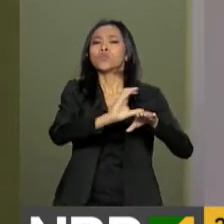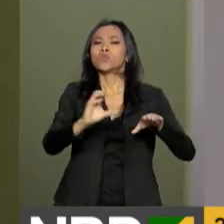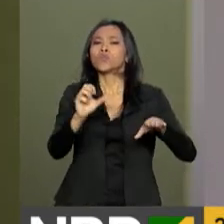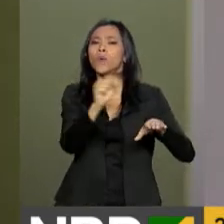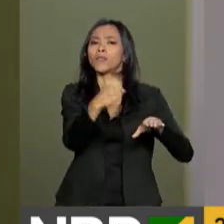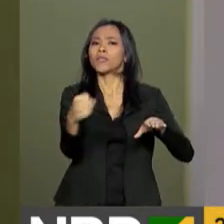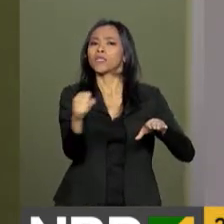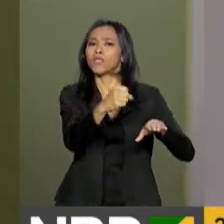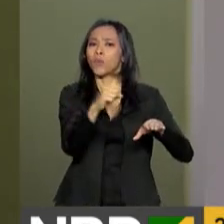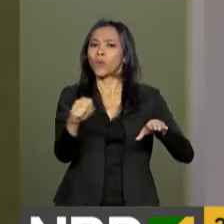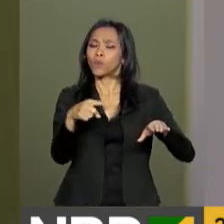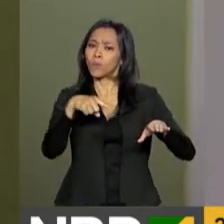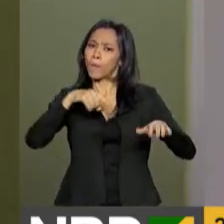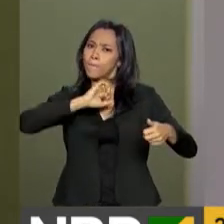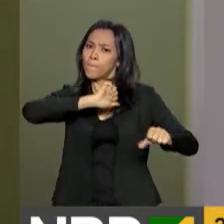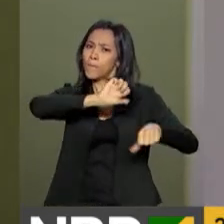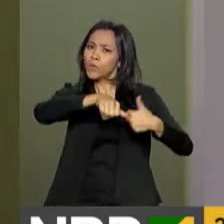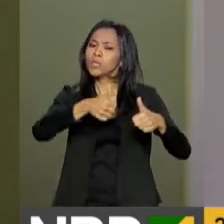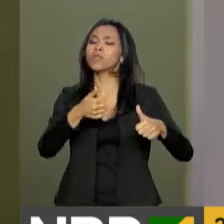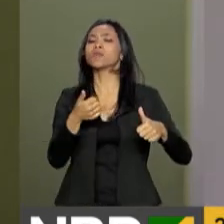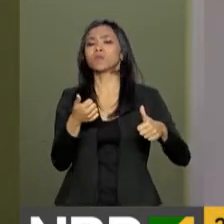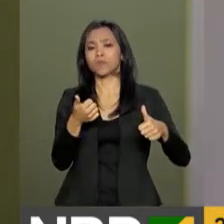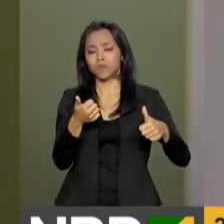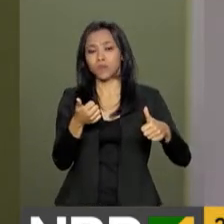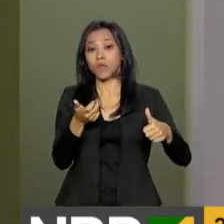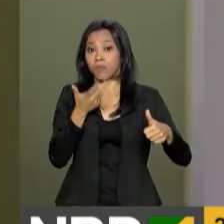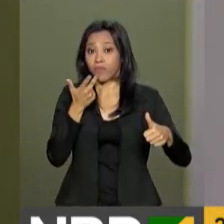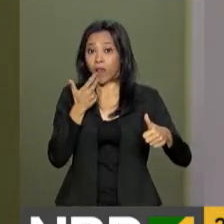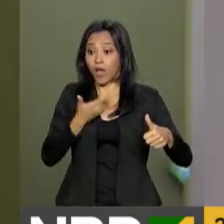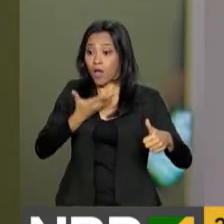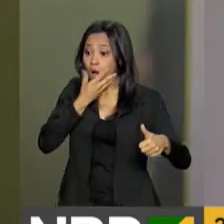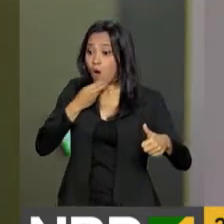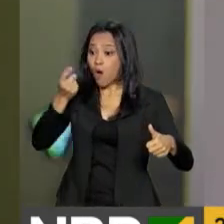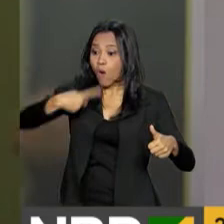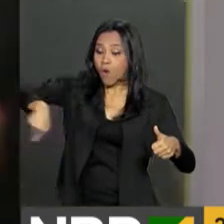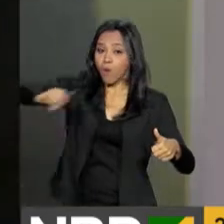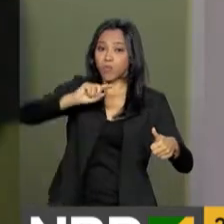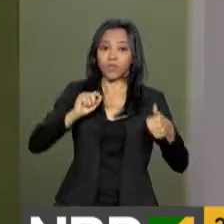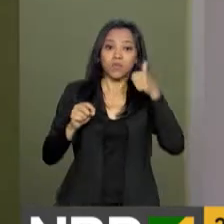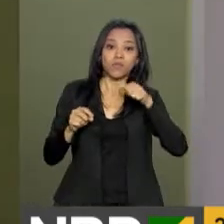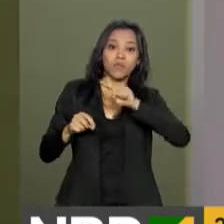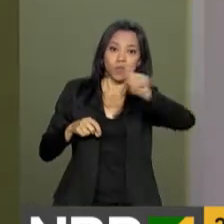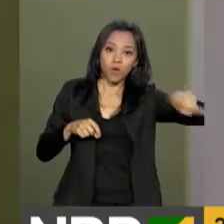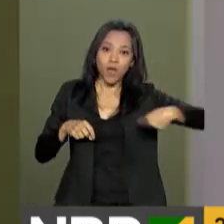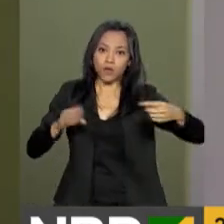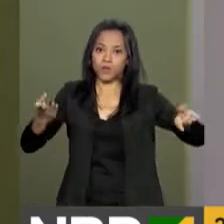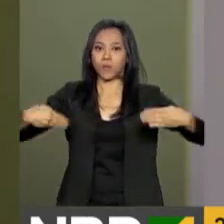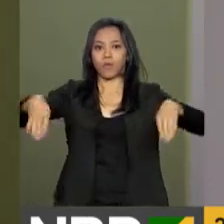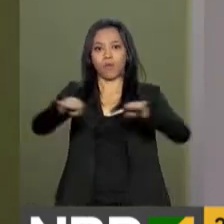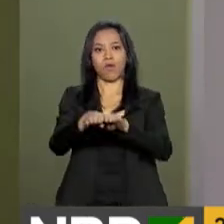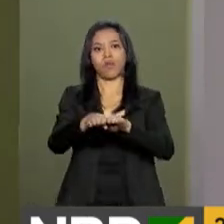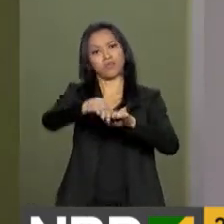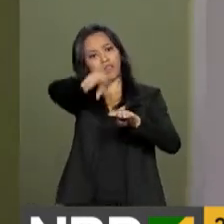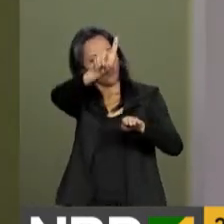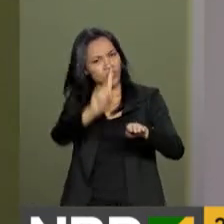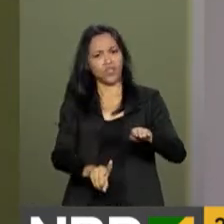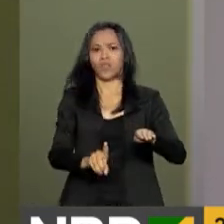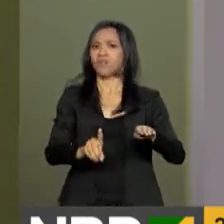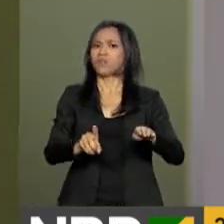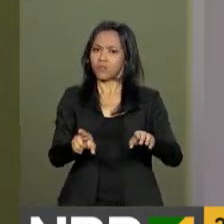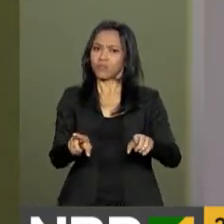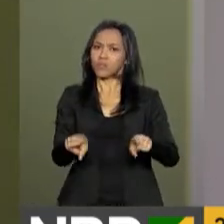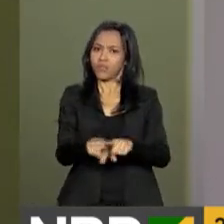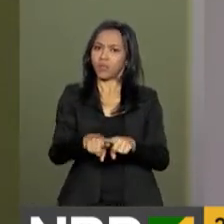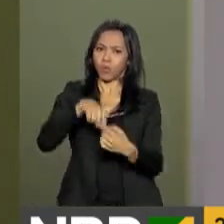esta dicção condicional para dizer homens e mulheres são iguais em direitos e deveres